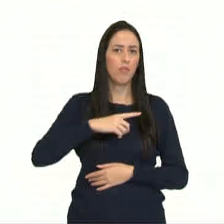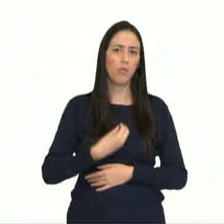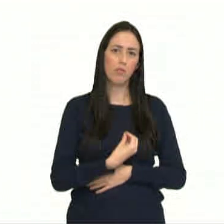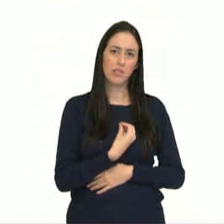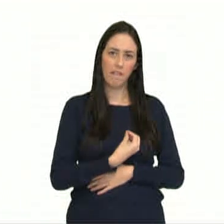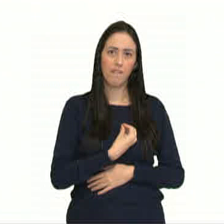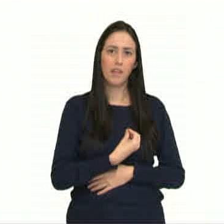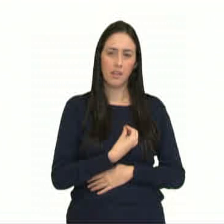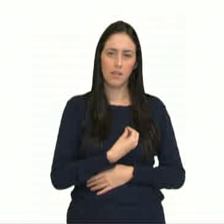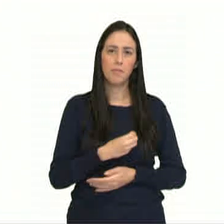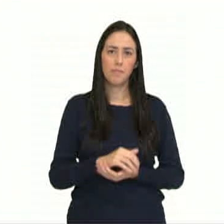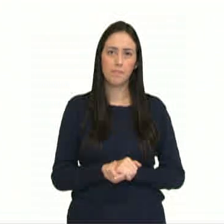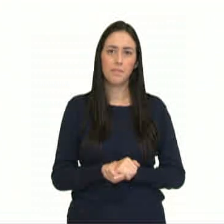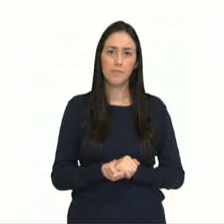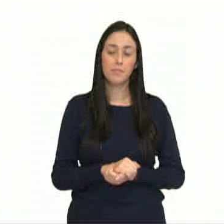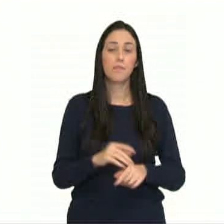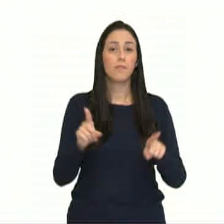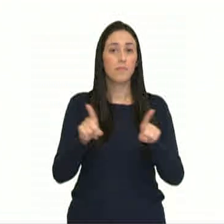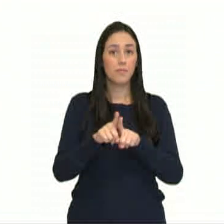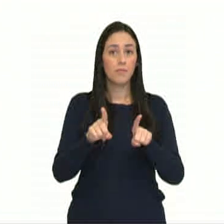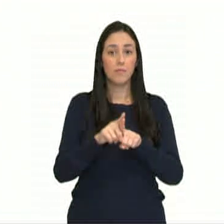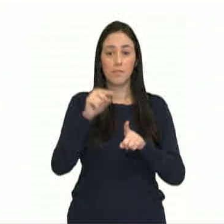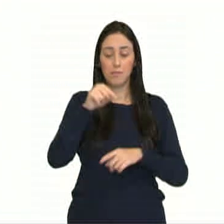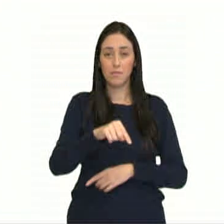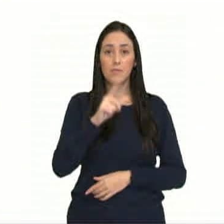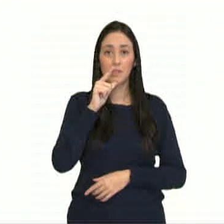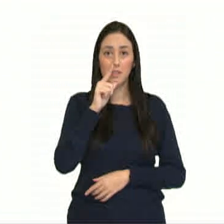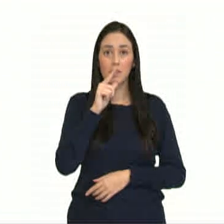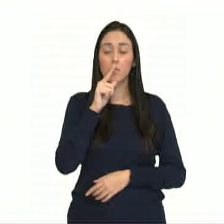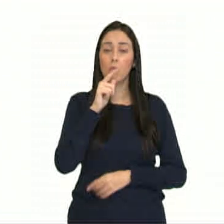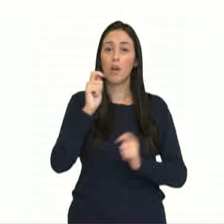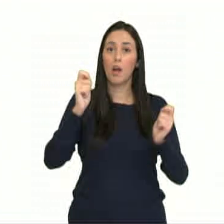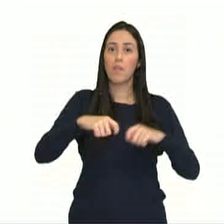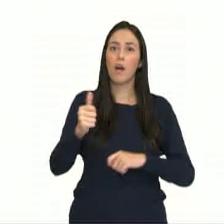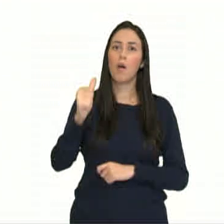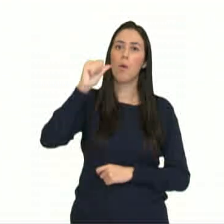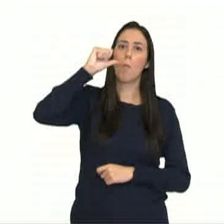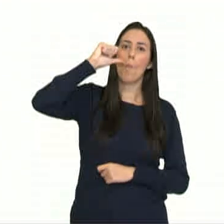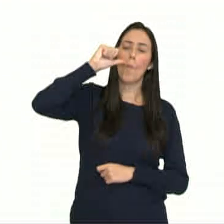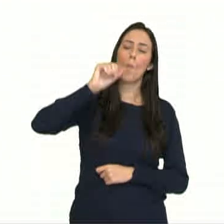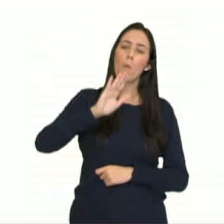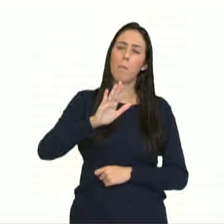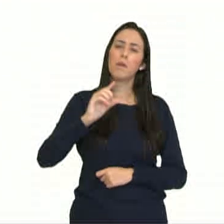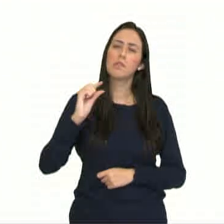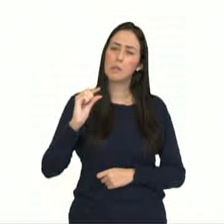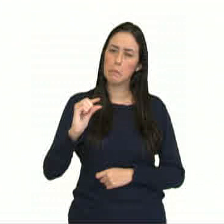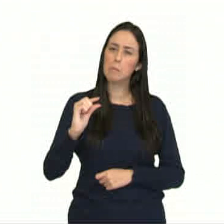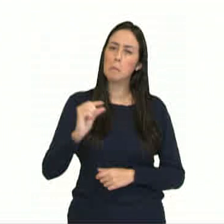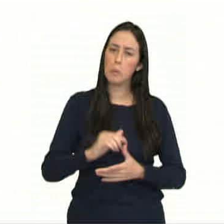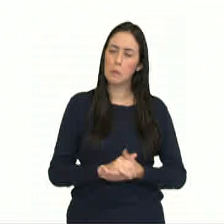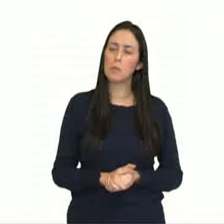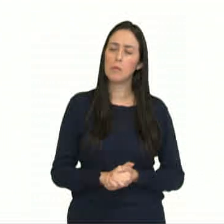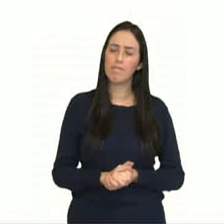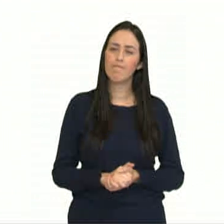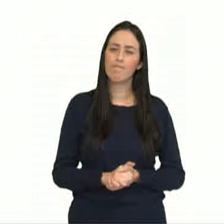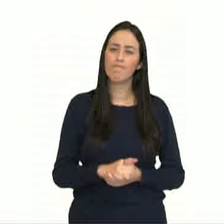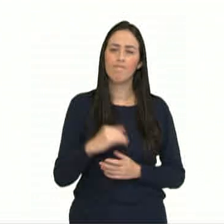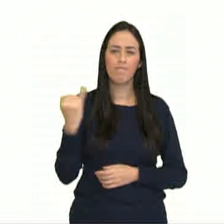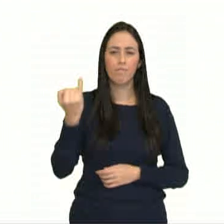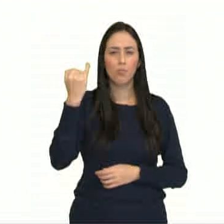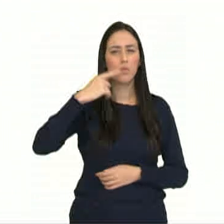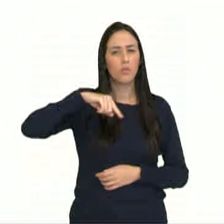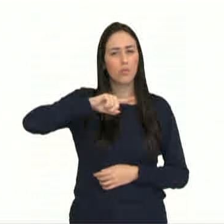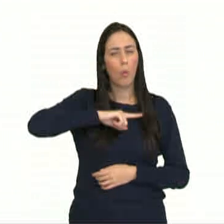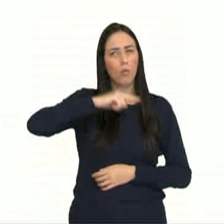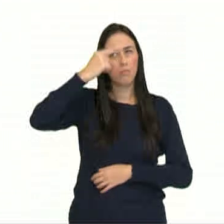que própria para consumo, encontra-se em pequena quantidade no nosso planeta. Então, olha só a reflexão que a gente